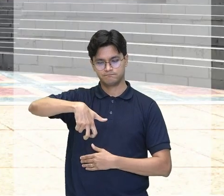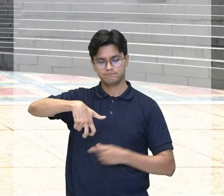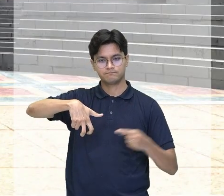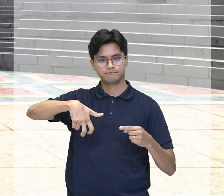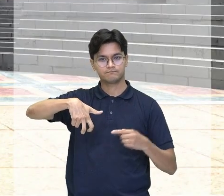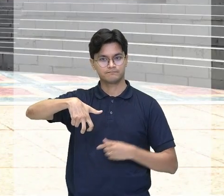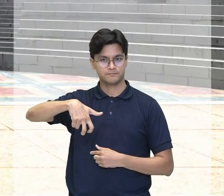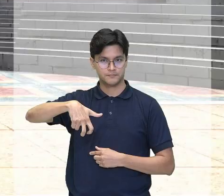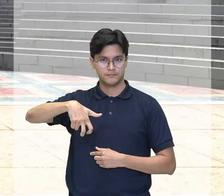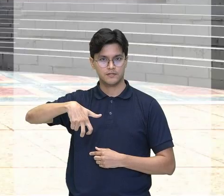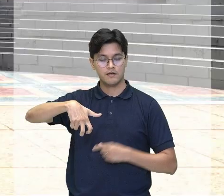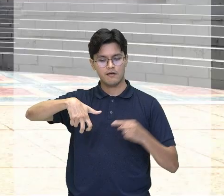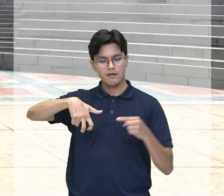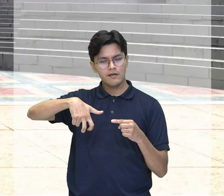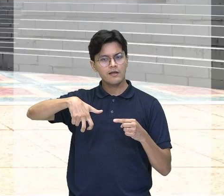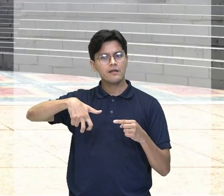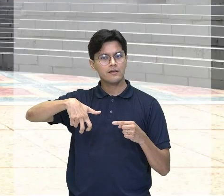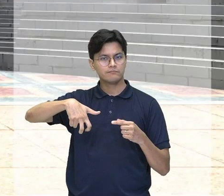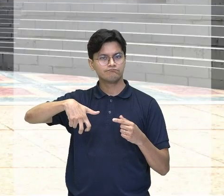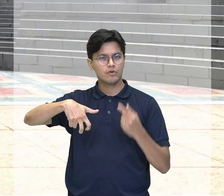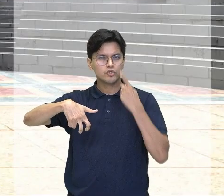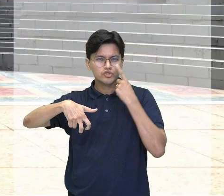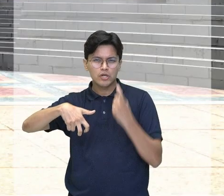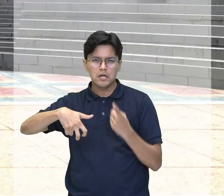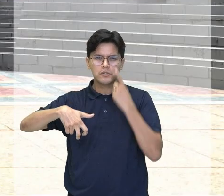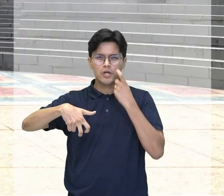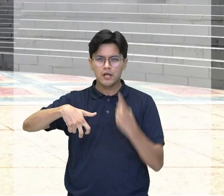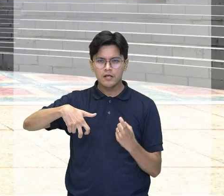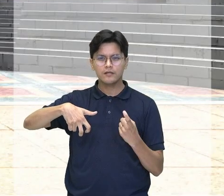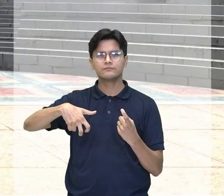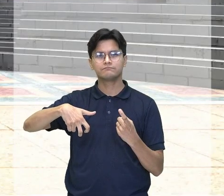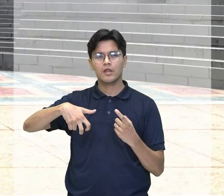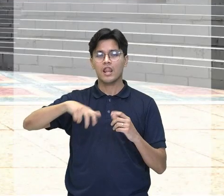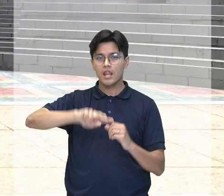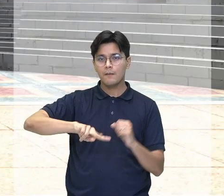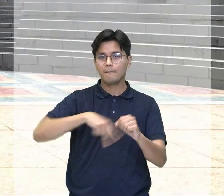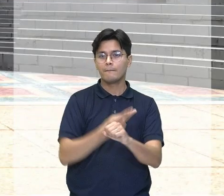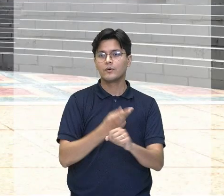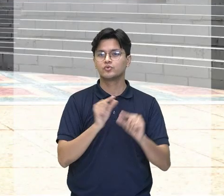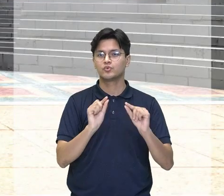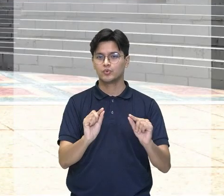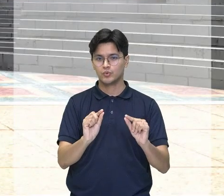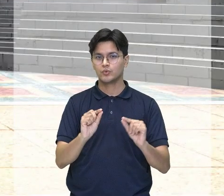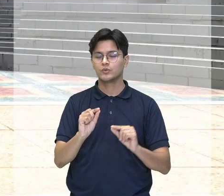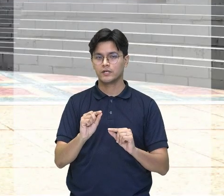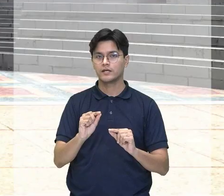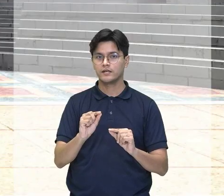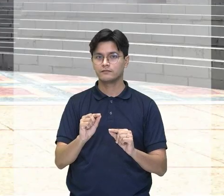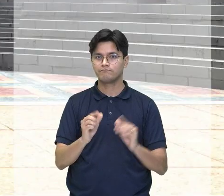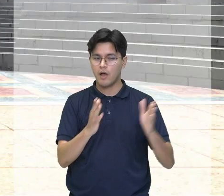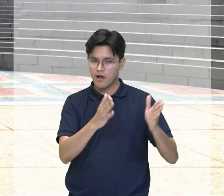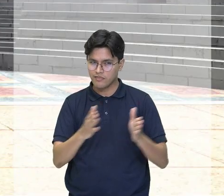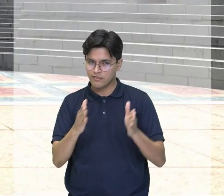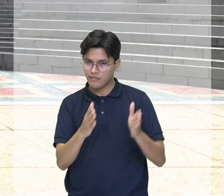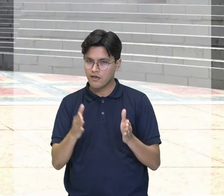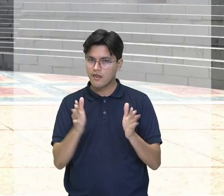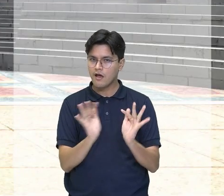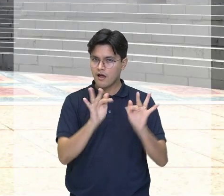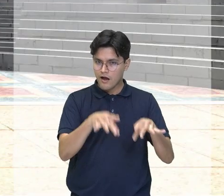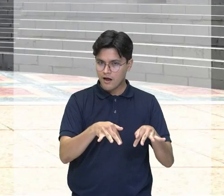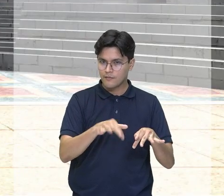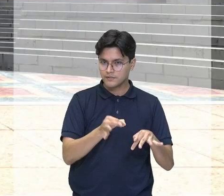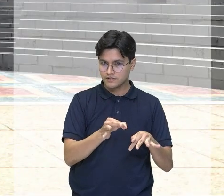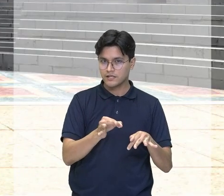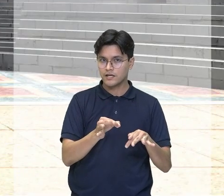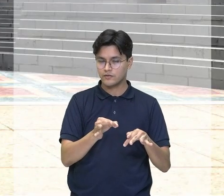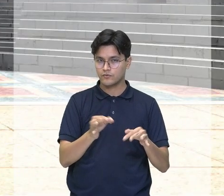mesmo tempo em que ele estiver de joelho, chorando, ele depois, né, acaba essa cena, acaba essa parte